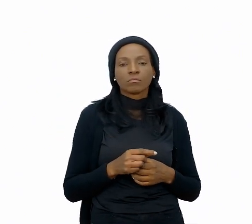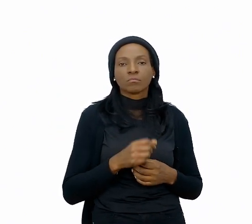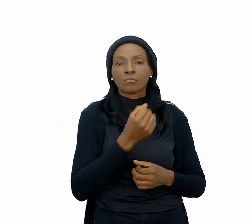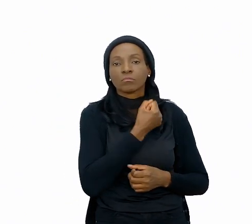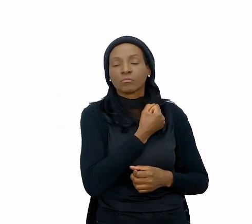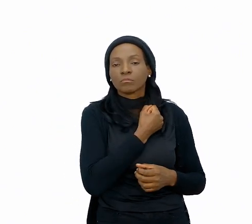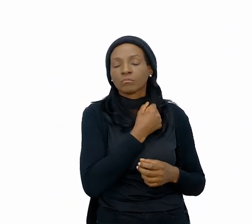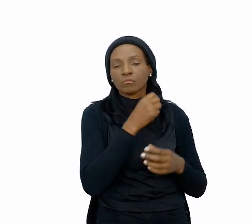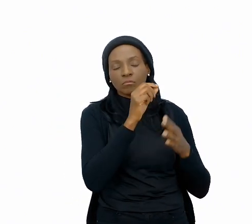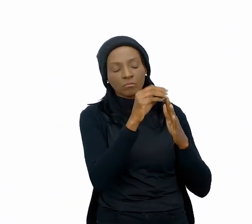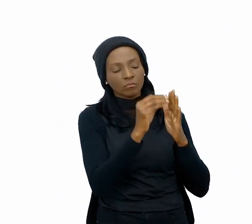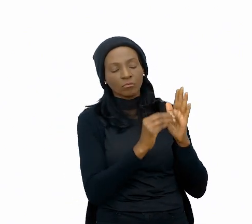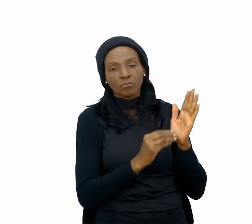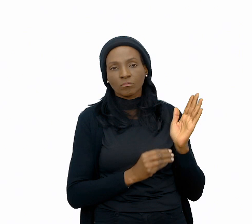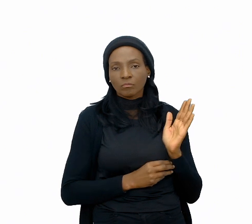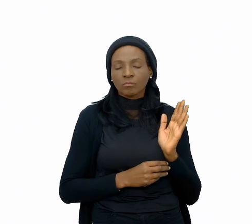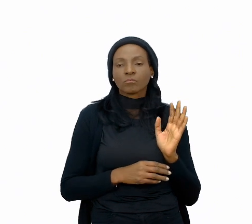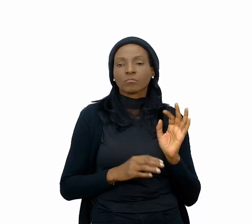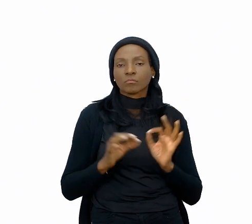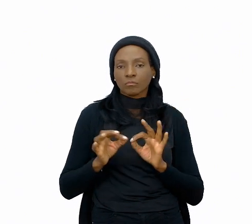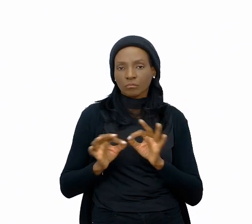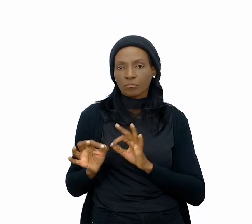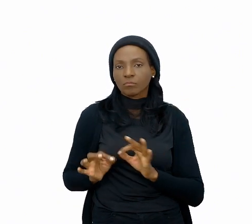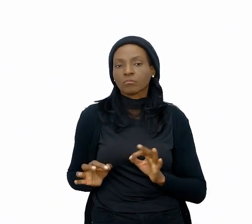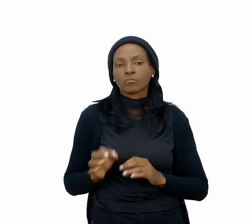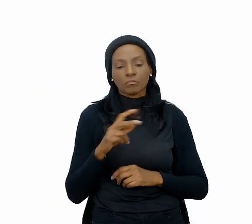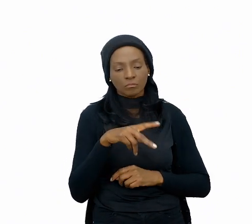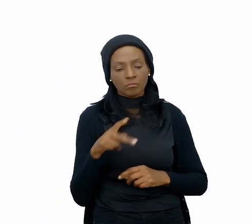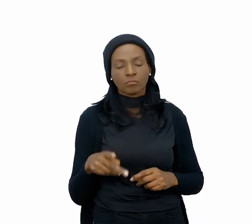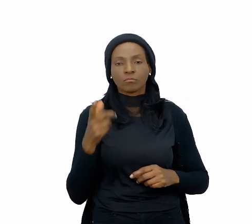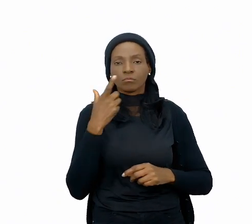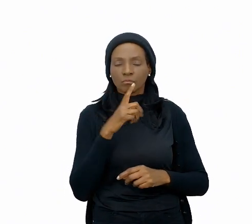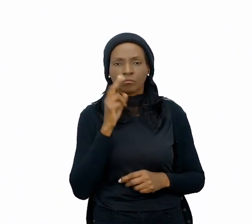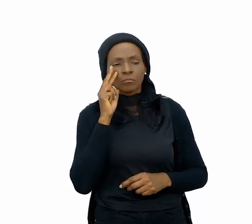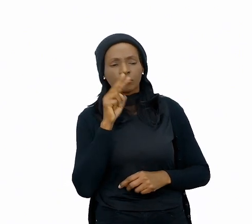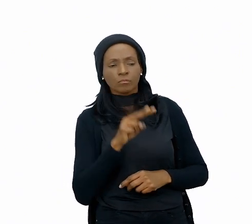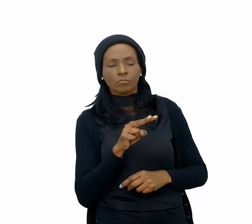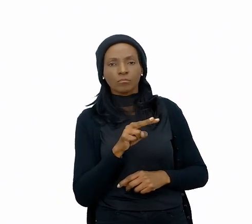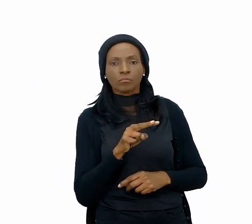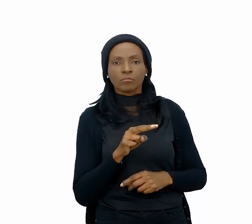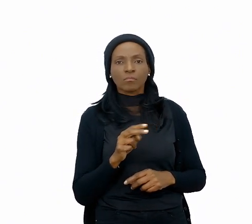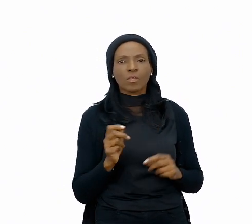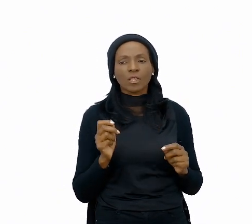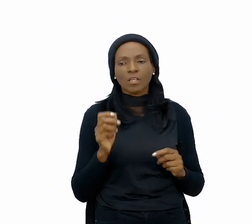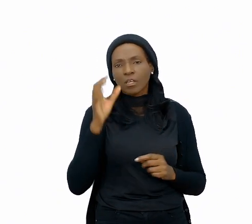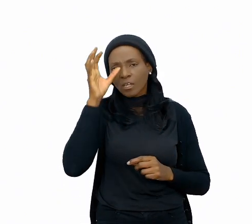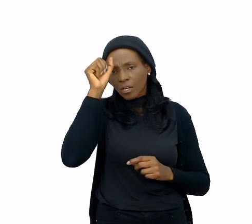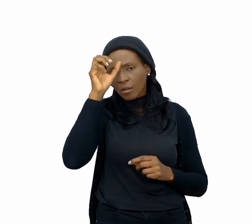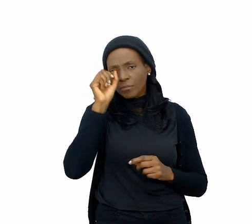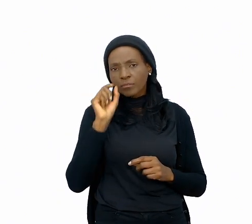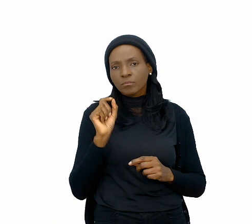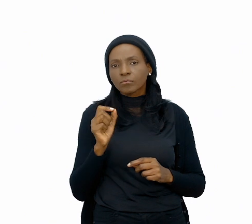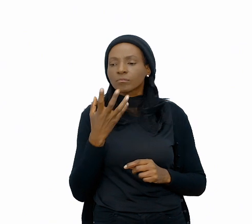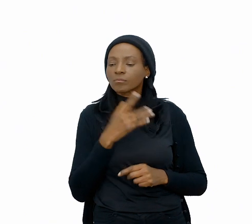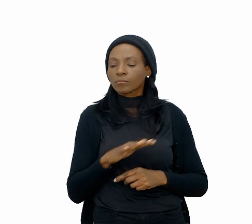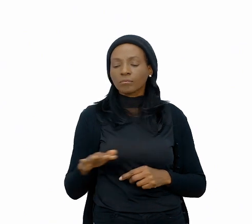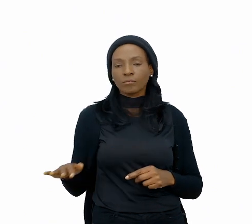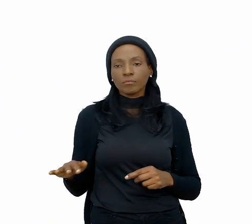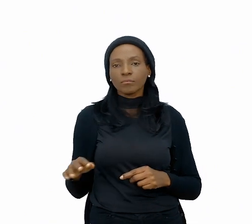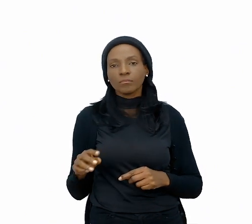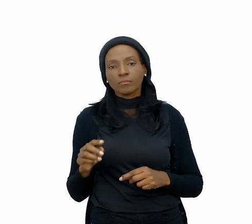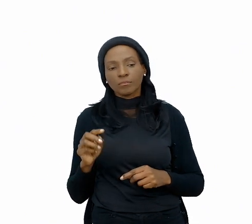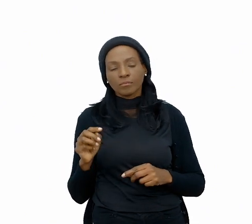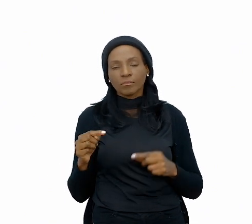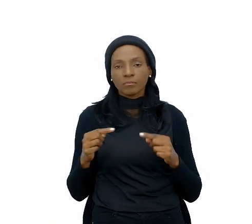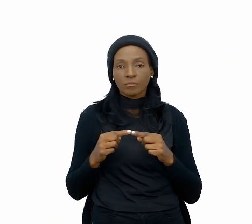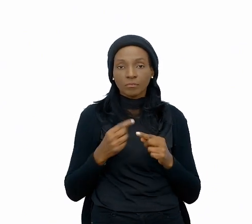números para ser ditado, né, para que o professor possa ver quais os conhecimentos das crianças sobre a escrita de